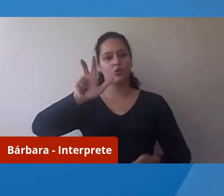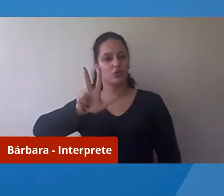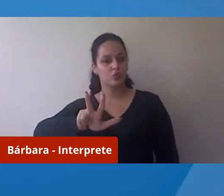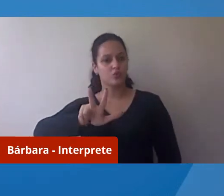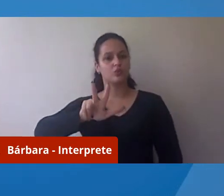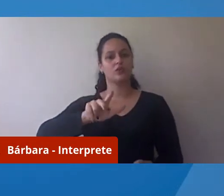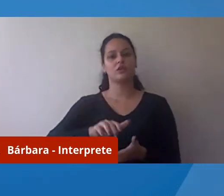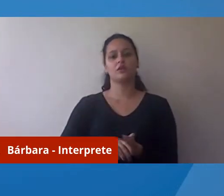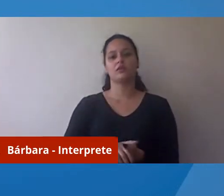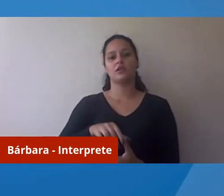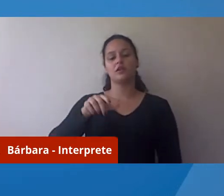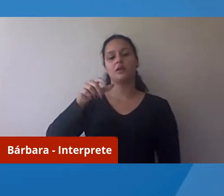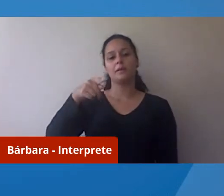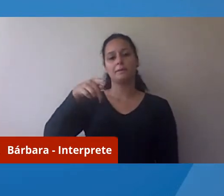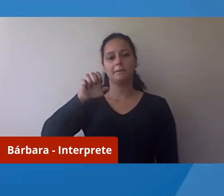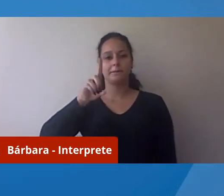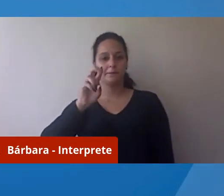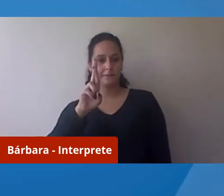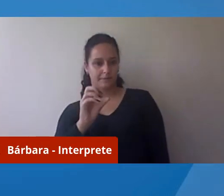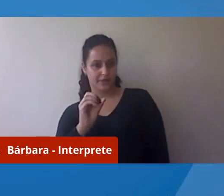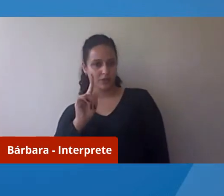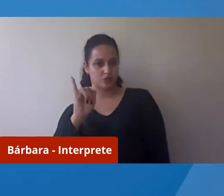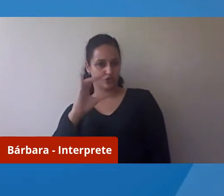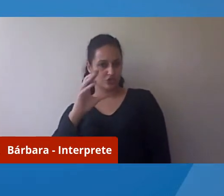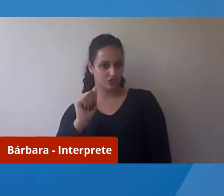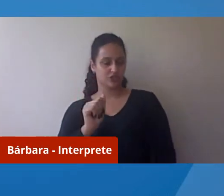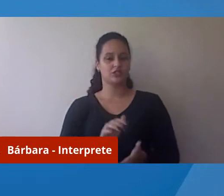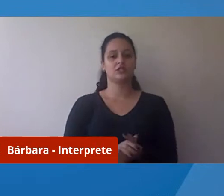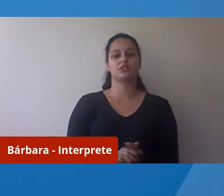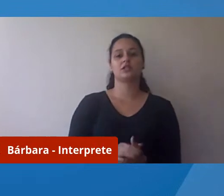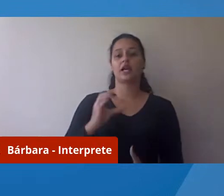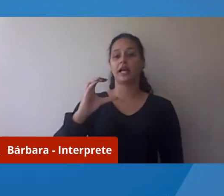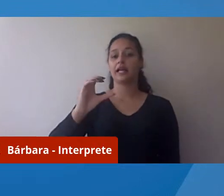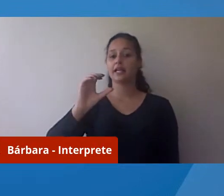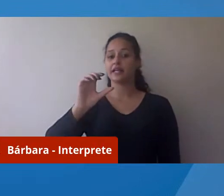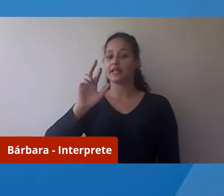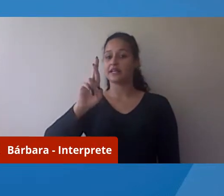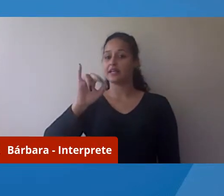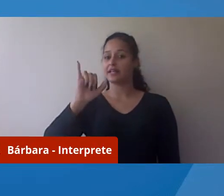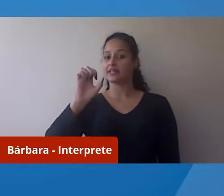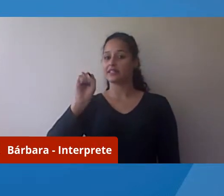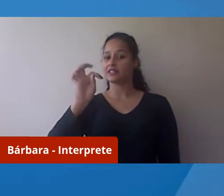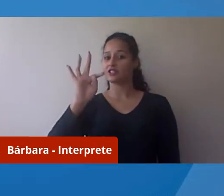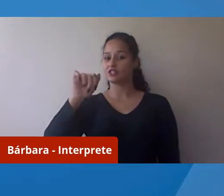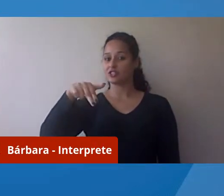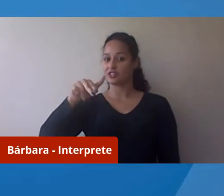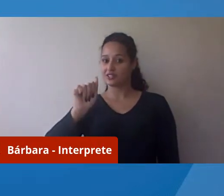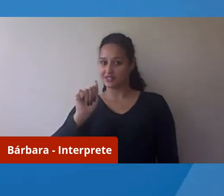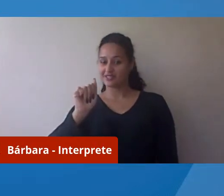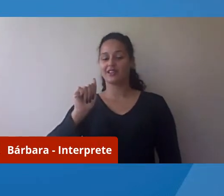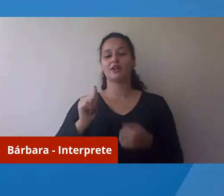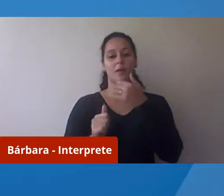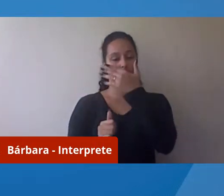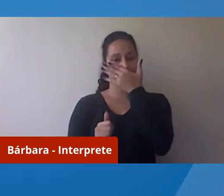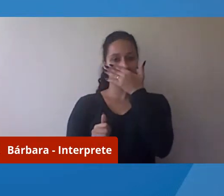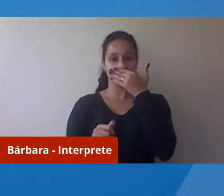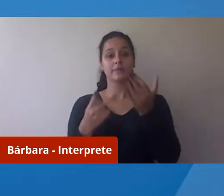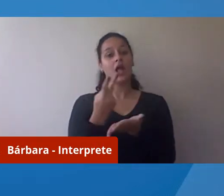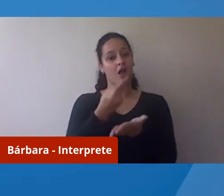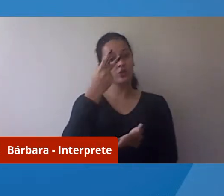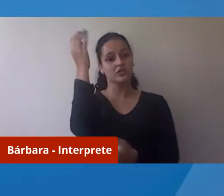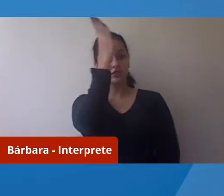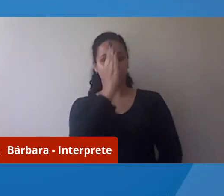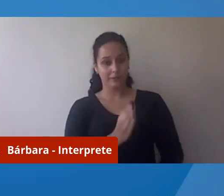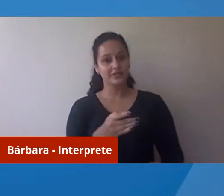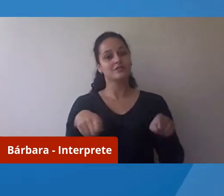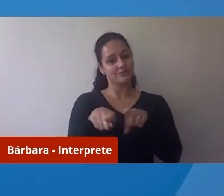Pepe Mujica, Néstor e Cristina Kirchner, Evo Morales, Rafael Correia, Hugo Chávez. E é isso que vai acontecer no Brasil, mais cedo